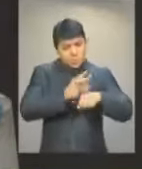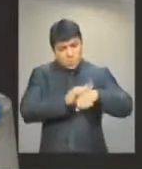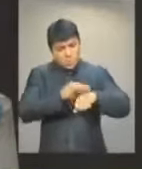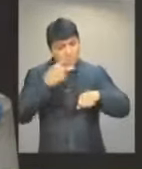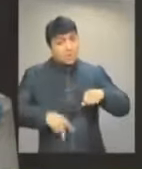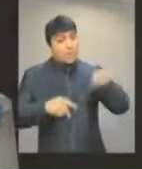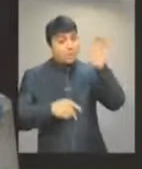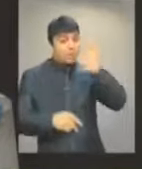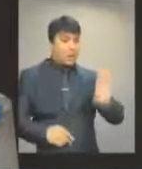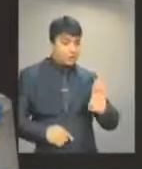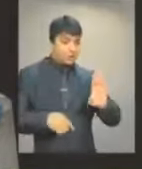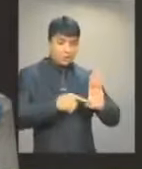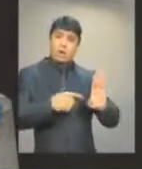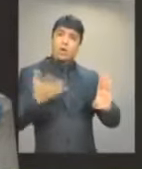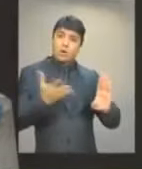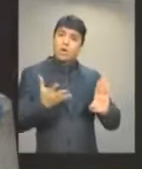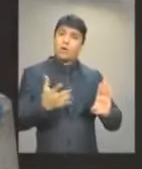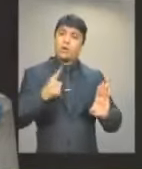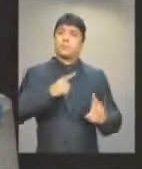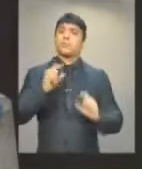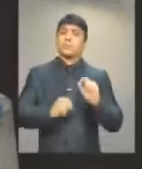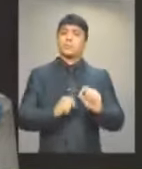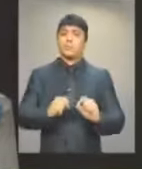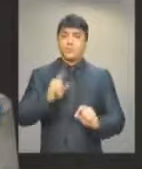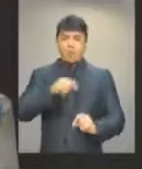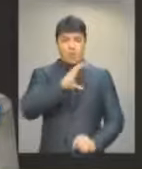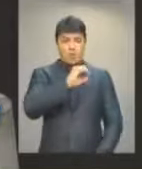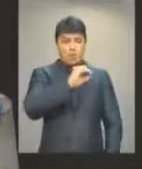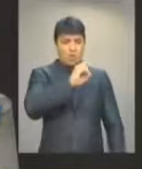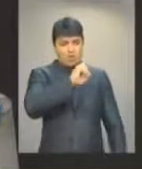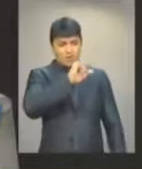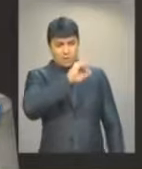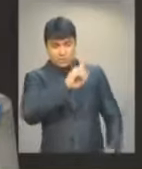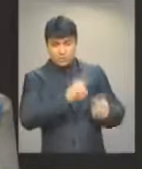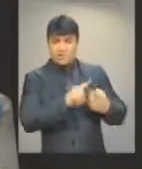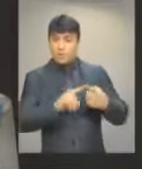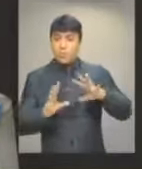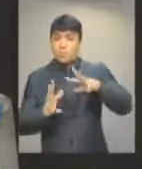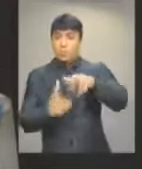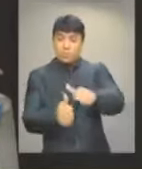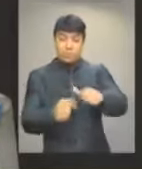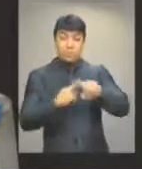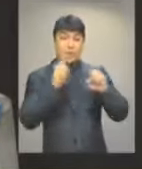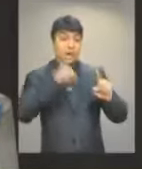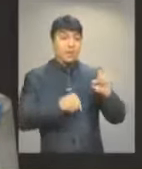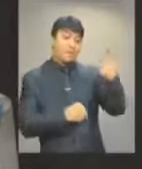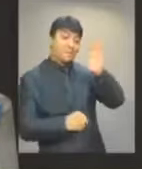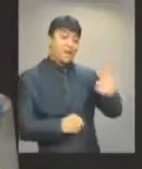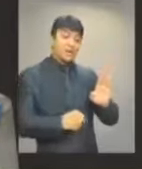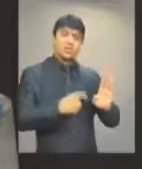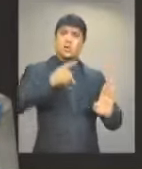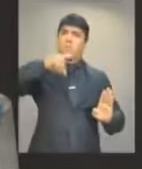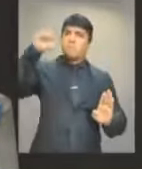doença que aqui acometeu os brasileiros, já acometeu o mundo inteiro, só que no Brasil,